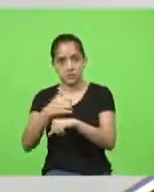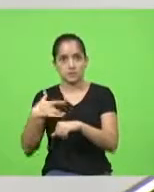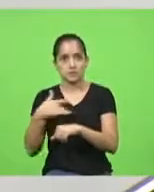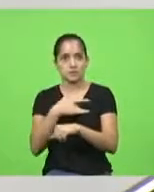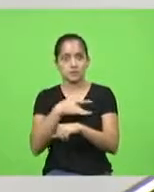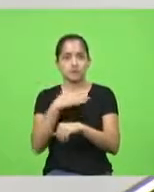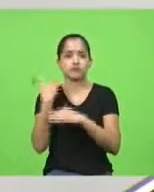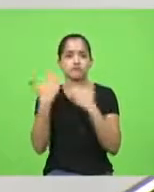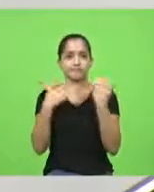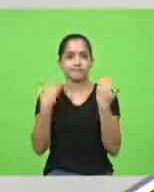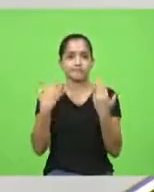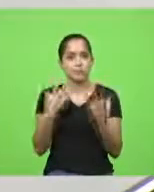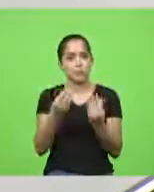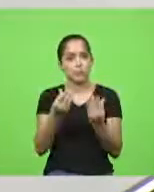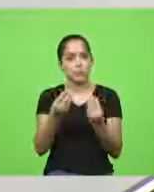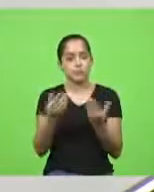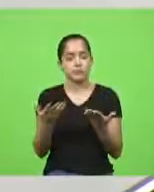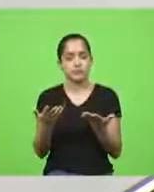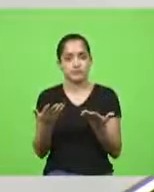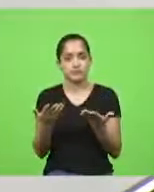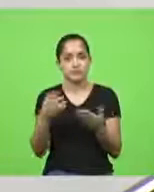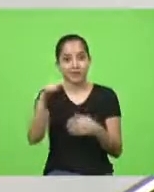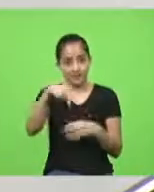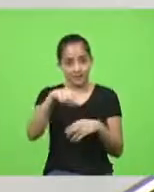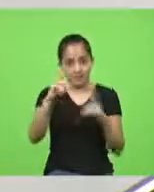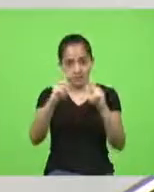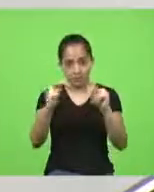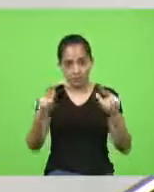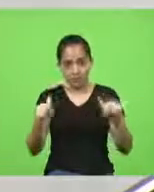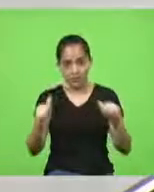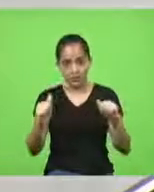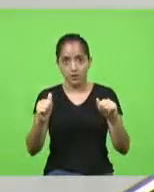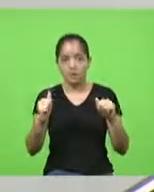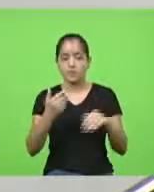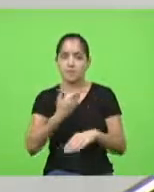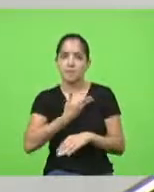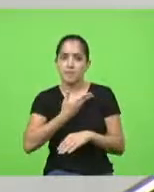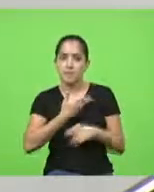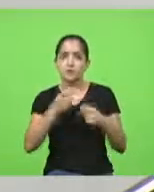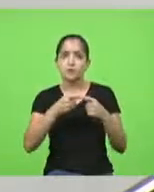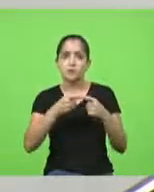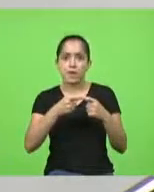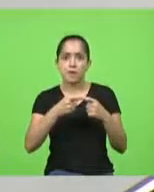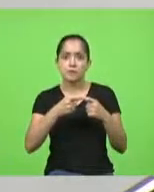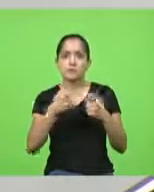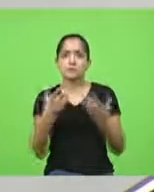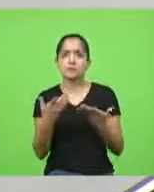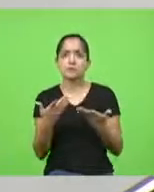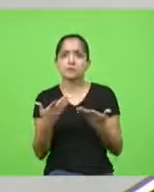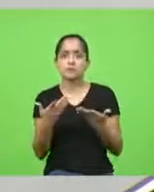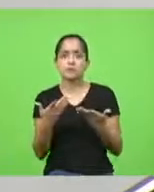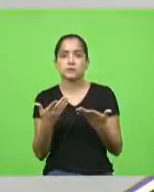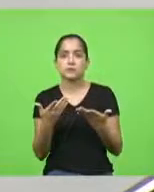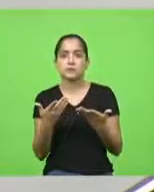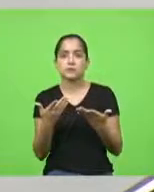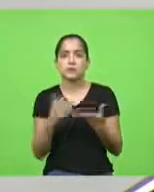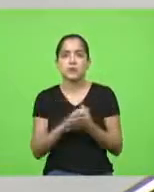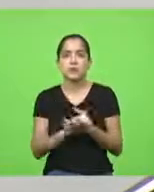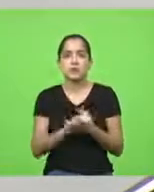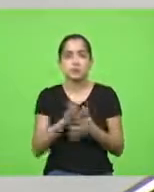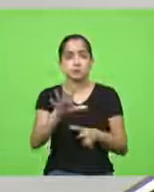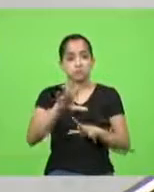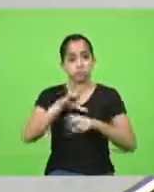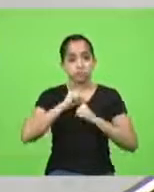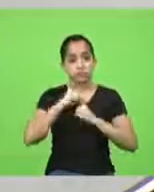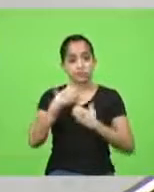gente. Aqui em Florianópolis, eu tenho amigos médicos que foram contaminados,